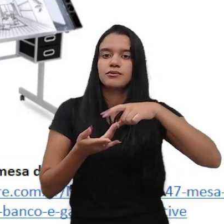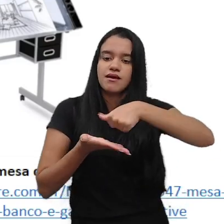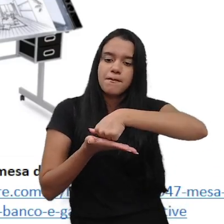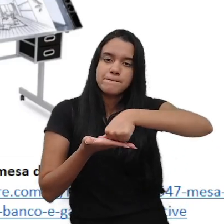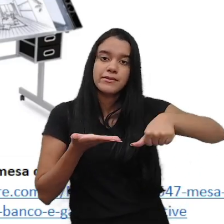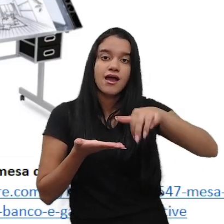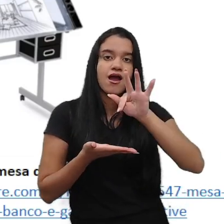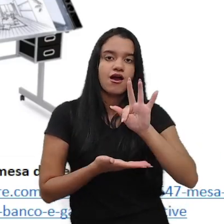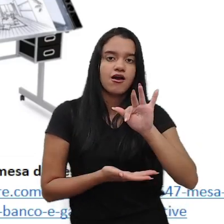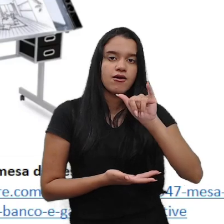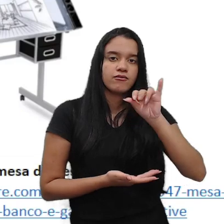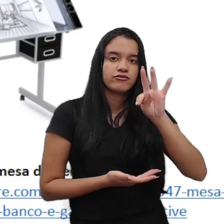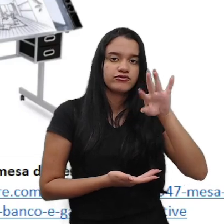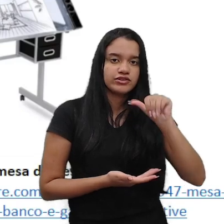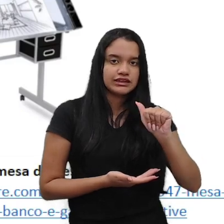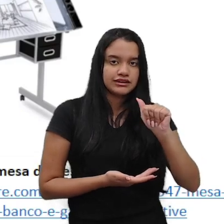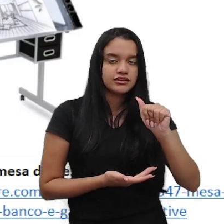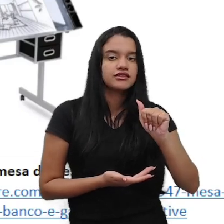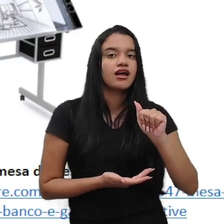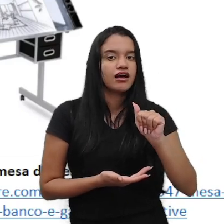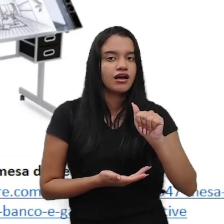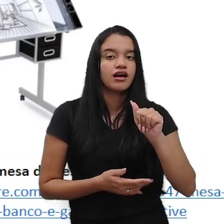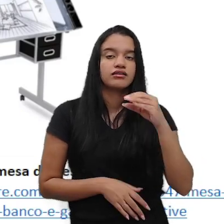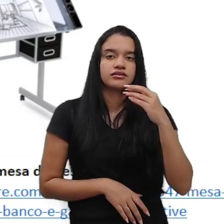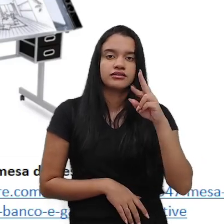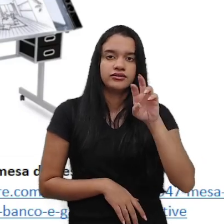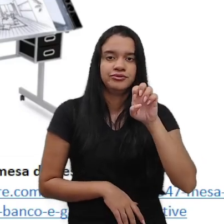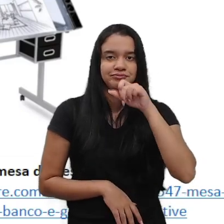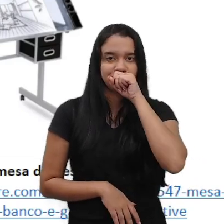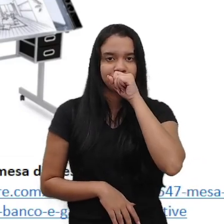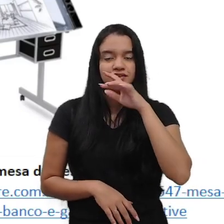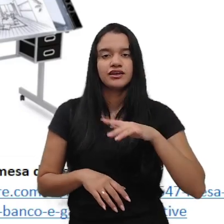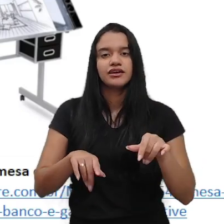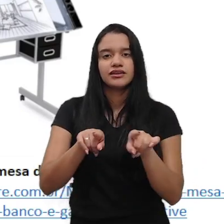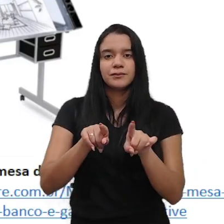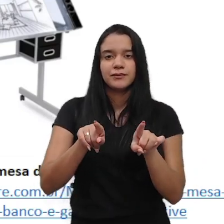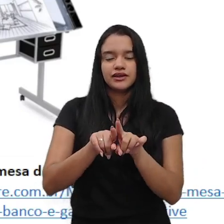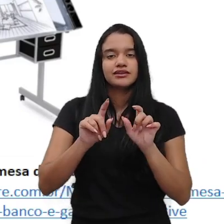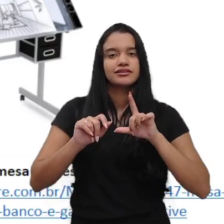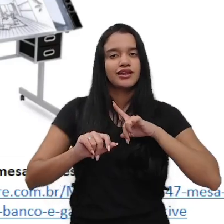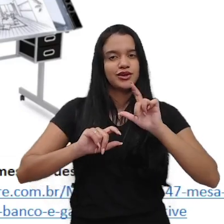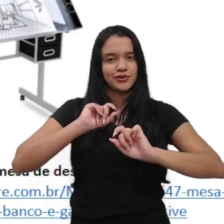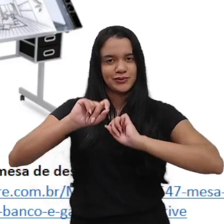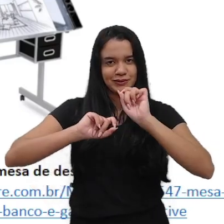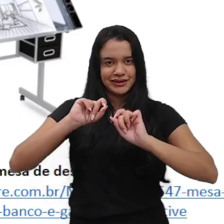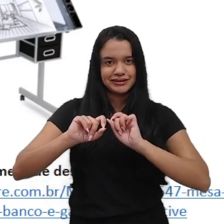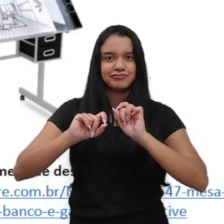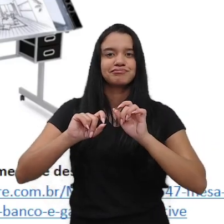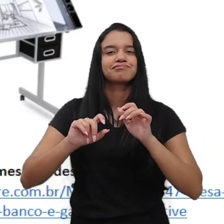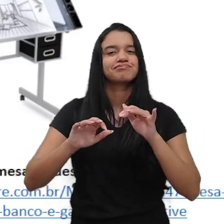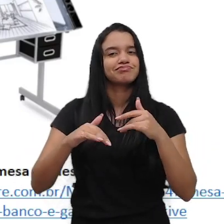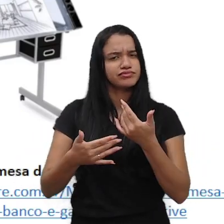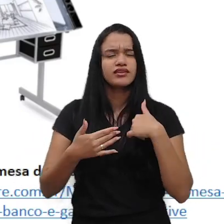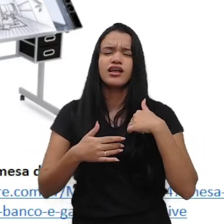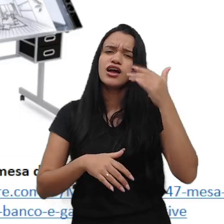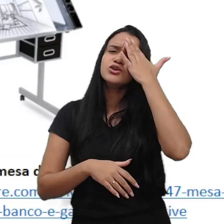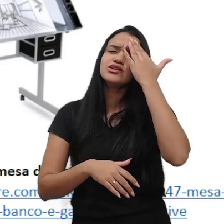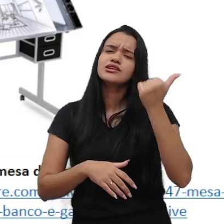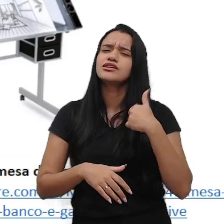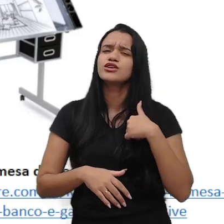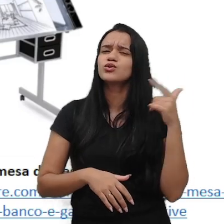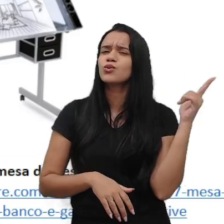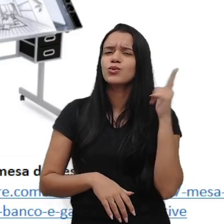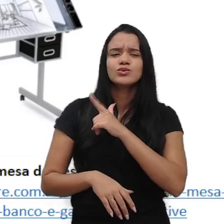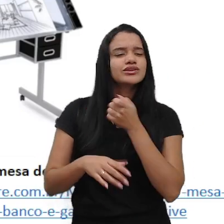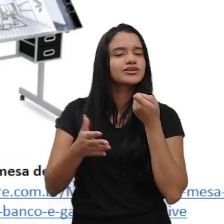para prender o papel, que geralmente é a fita crepe, e ali a gente tem um modelo de prancheta. Né? Eu sei que muitos não vão conseguir